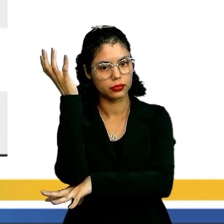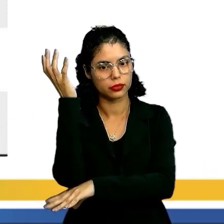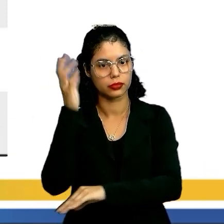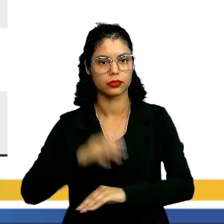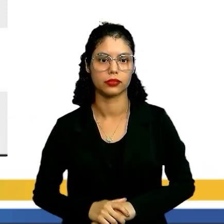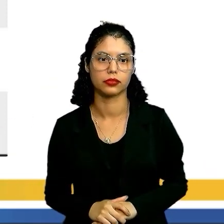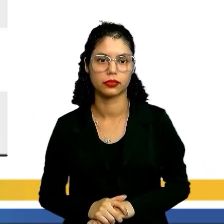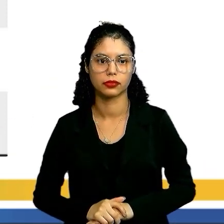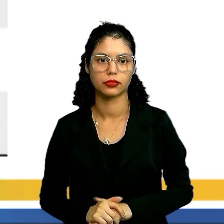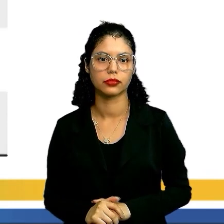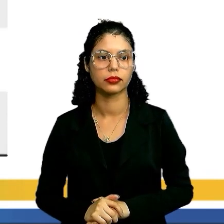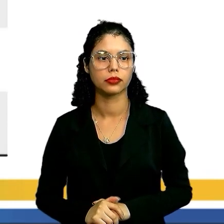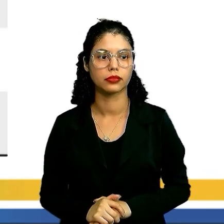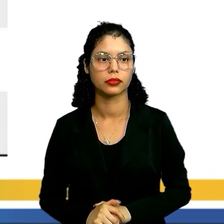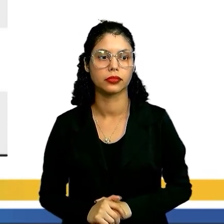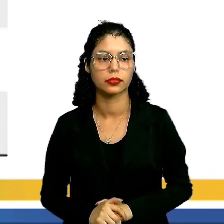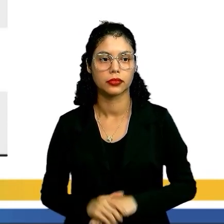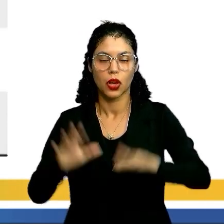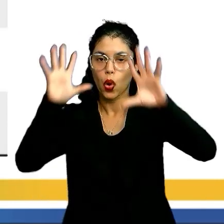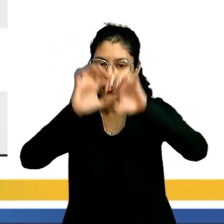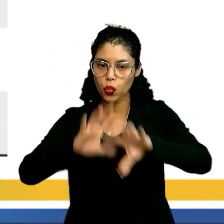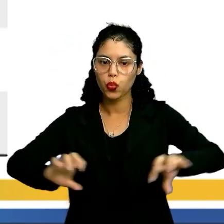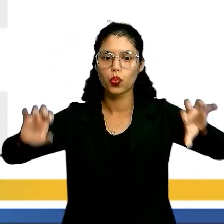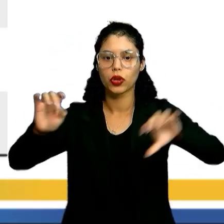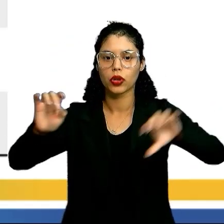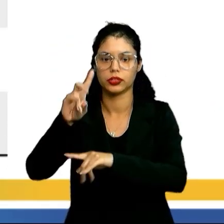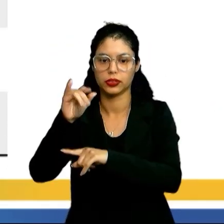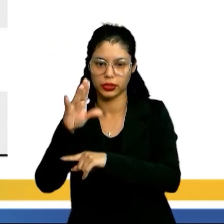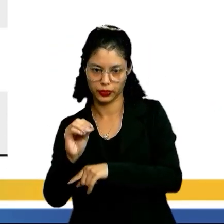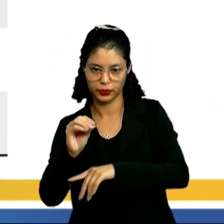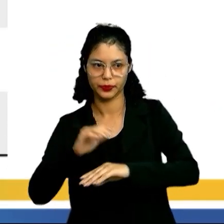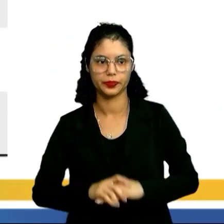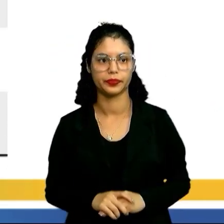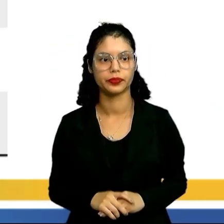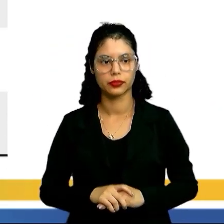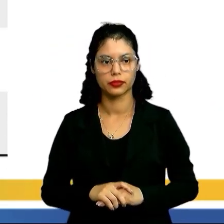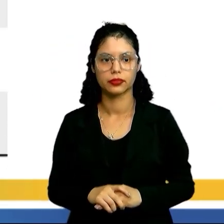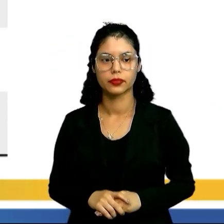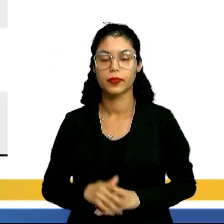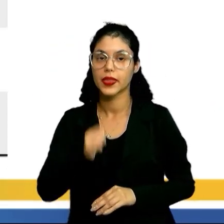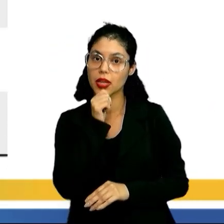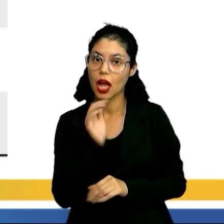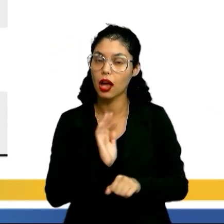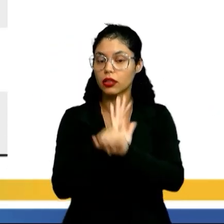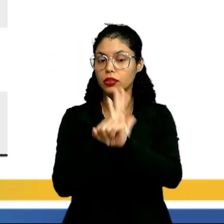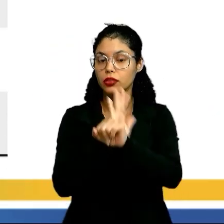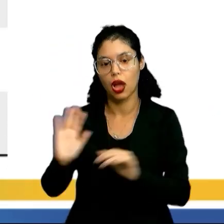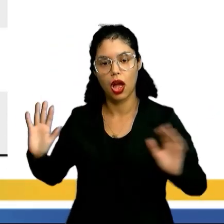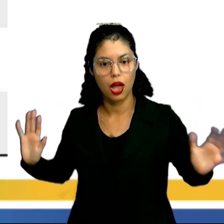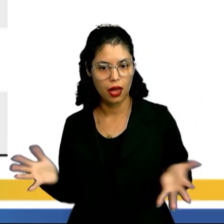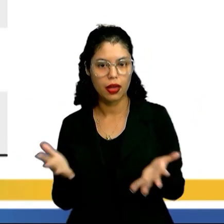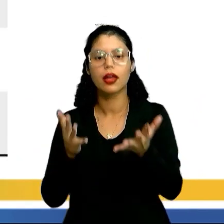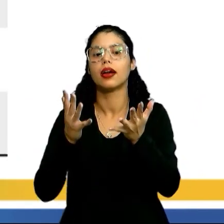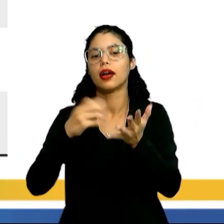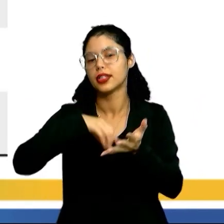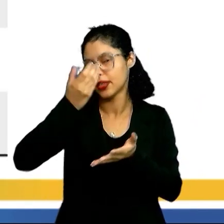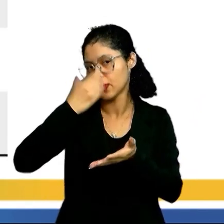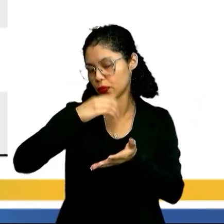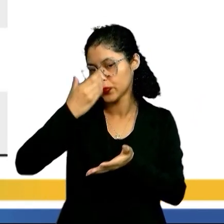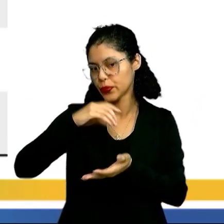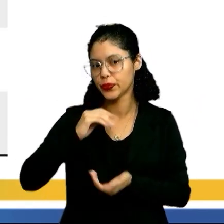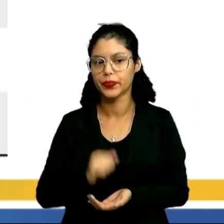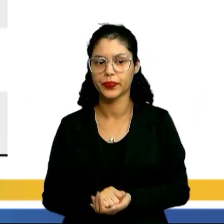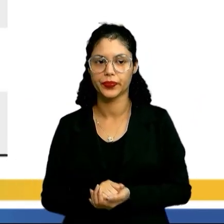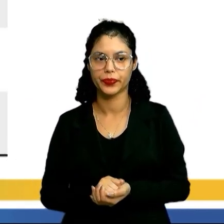das saídas, tá certo? O gás etileno, tá? Ele vai estimular quem? O amadurecimento de